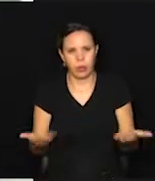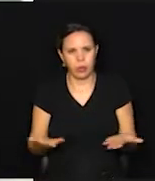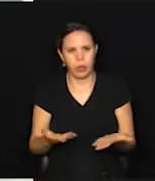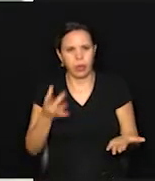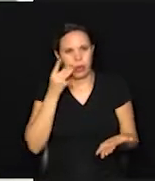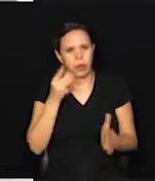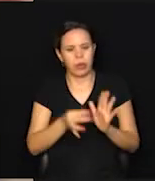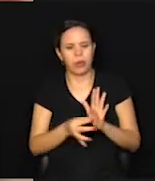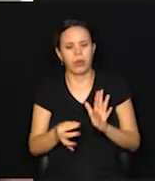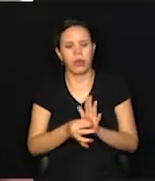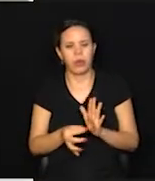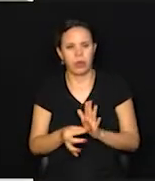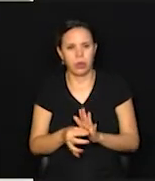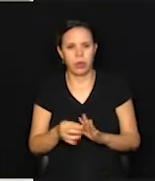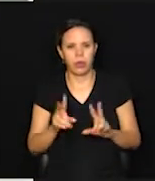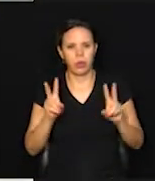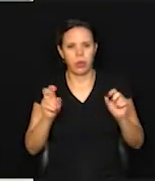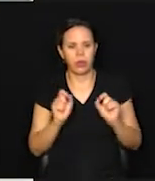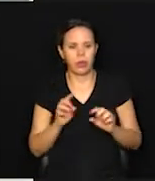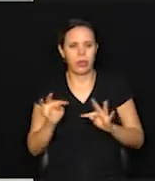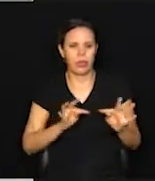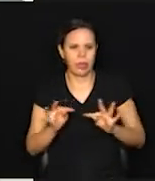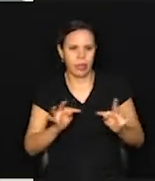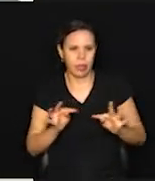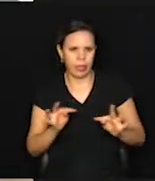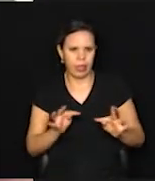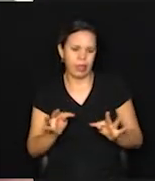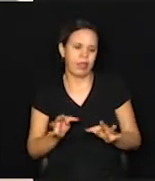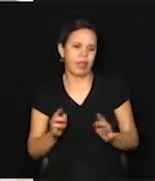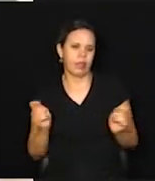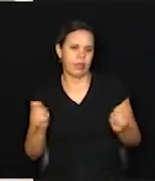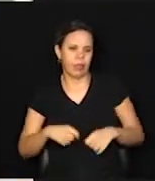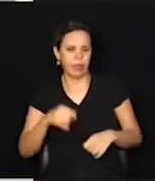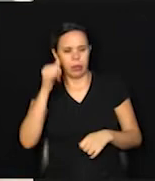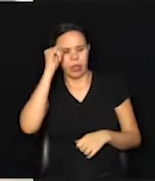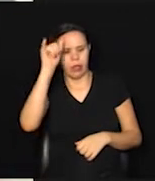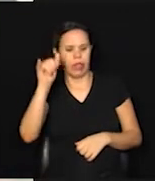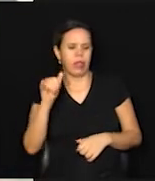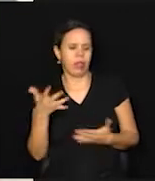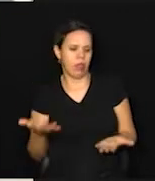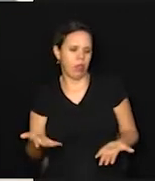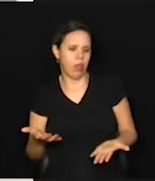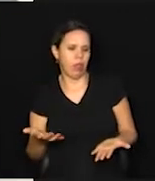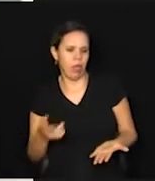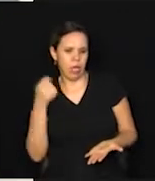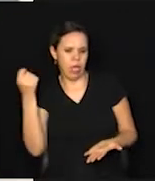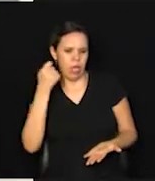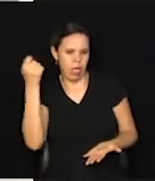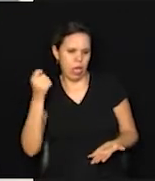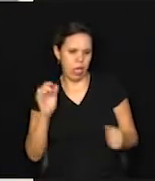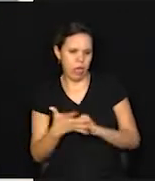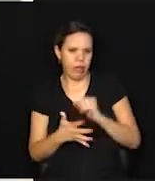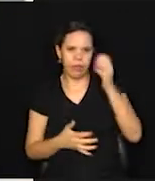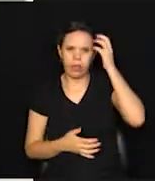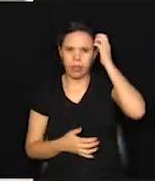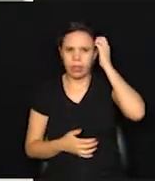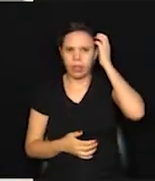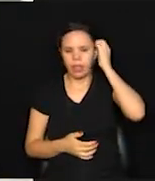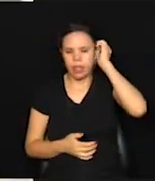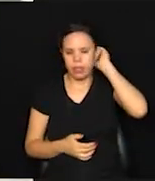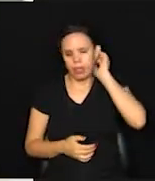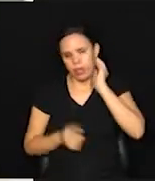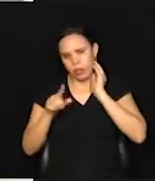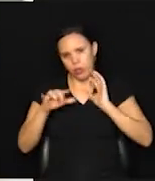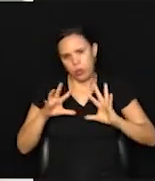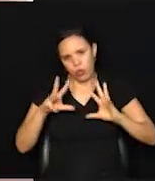já, a respeito de tratamentos precoces que seriam eficazes para prevenir formas graves da Covid-19. Isso